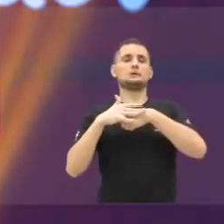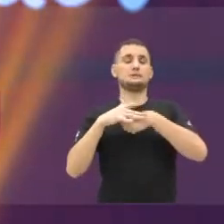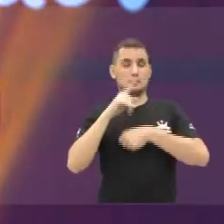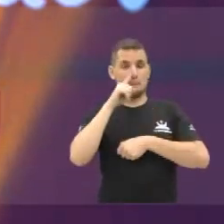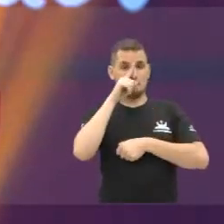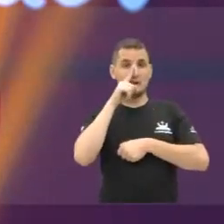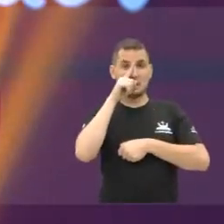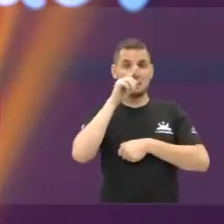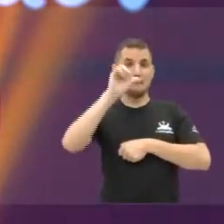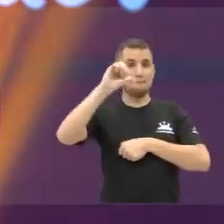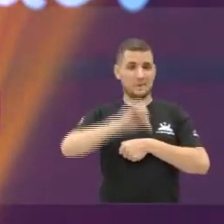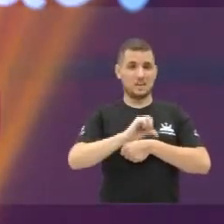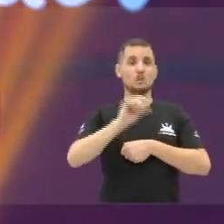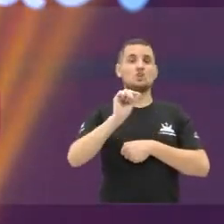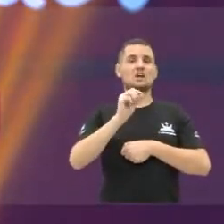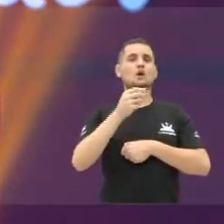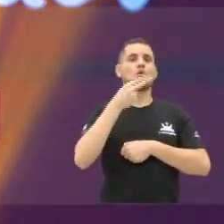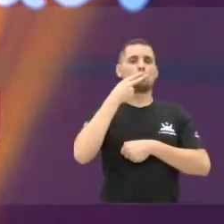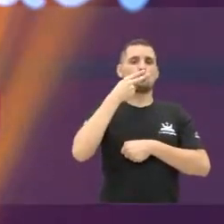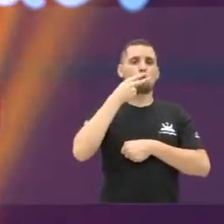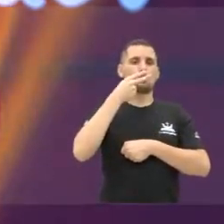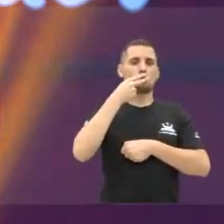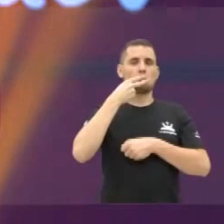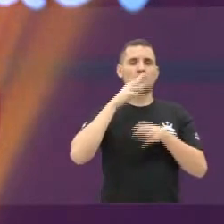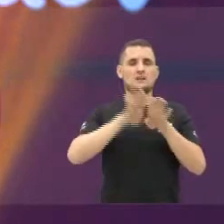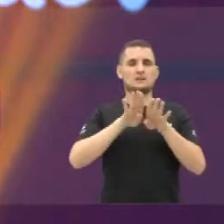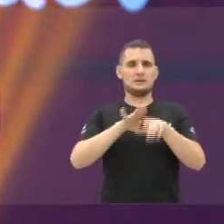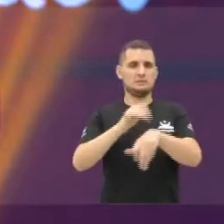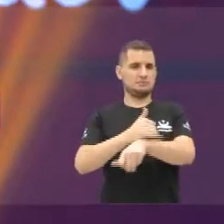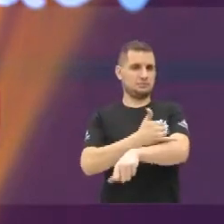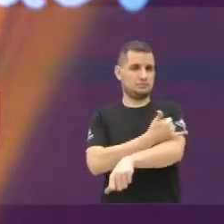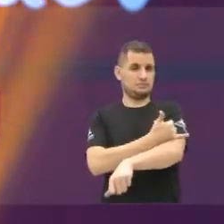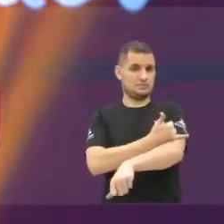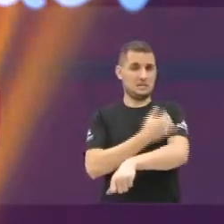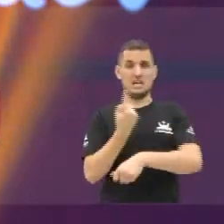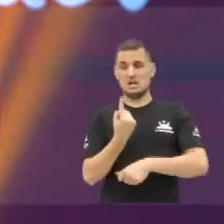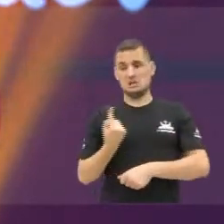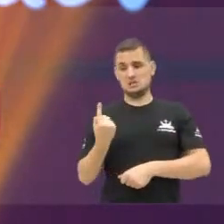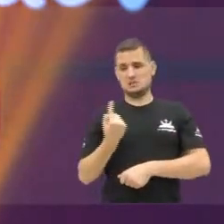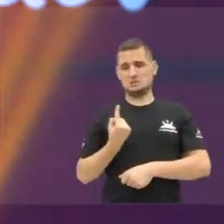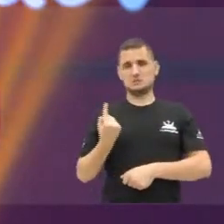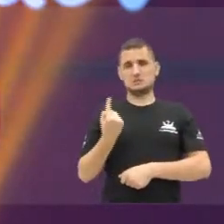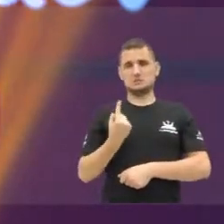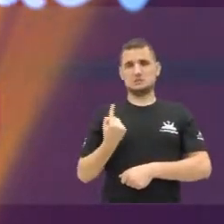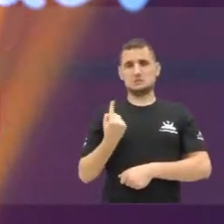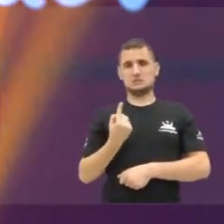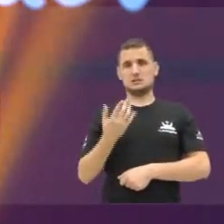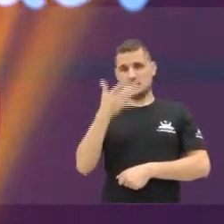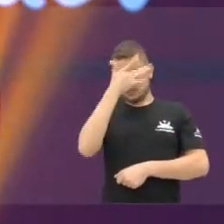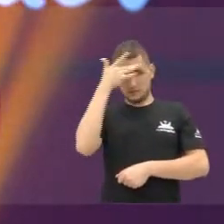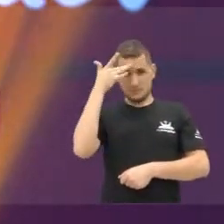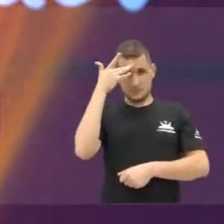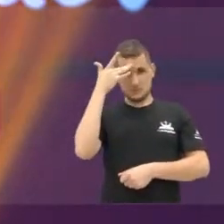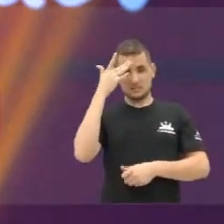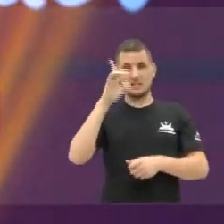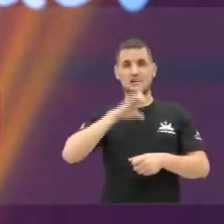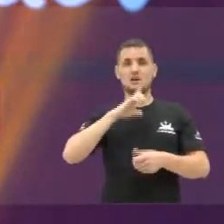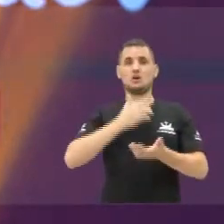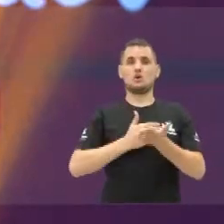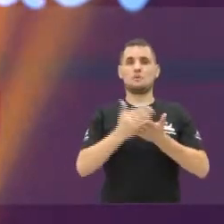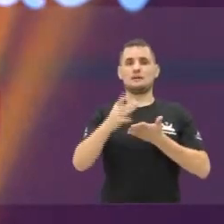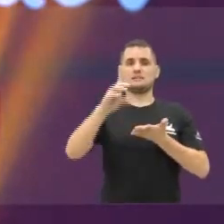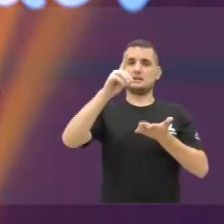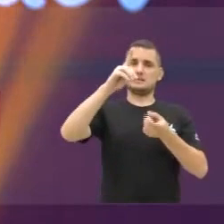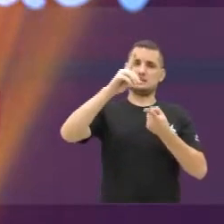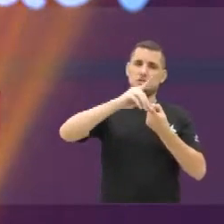obesidade. A solidão leva a pessoa ao aumento da diabetes, pressão